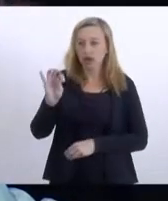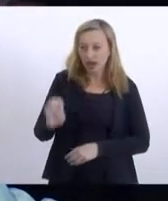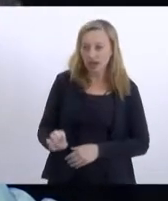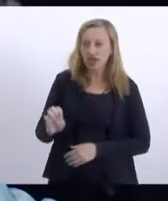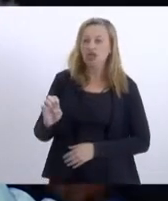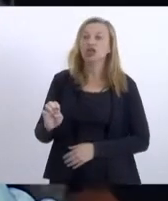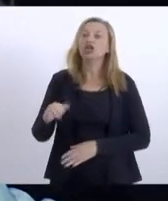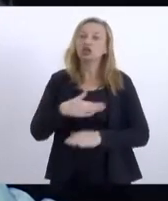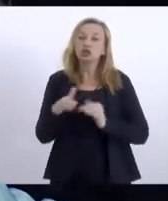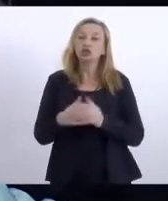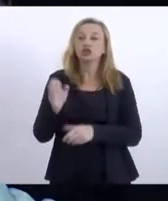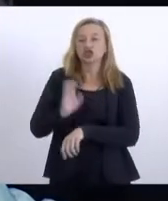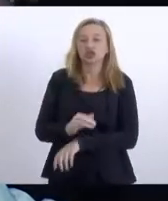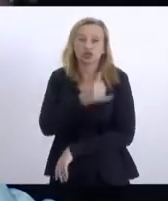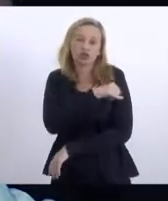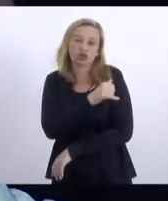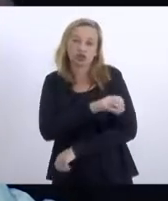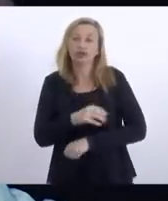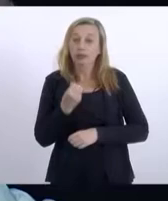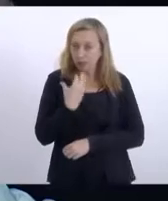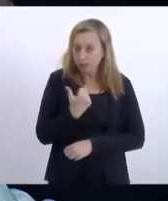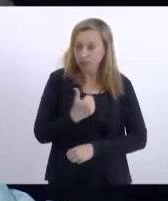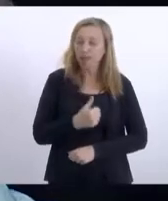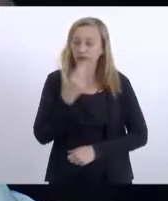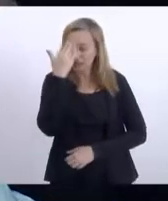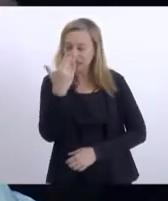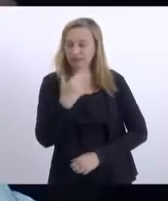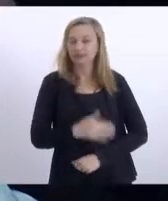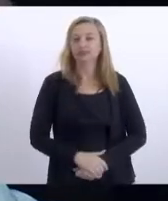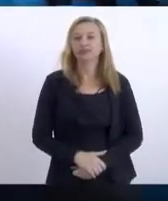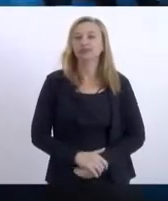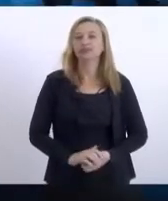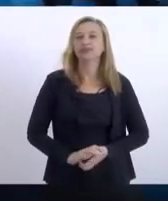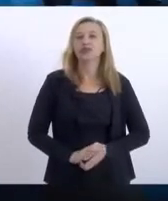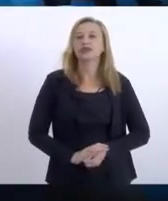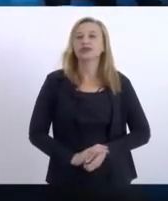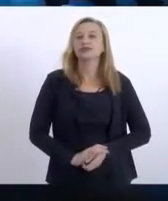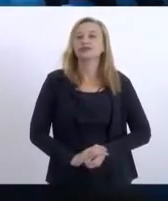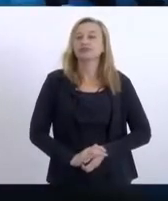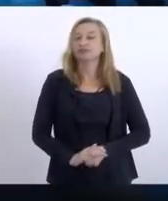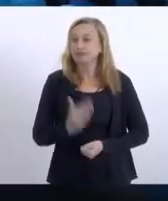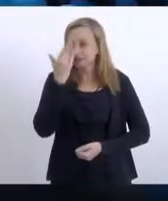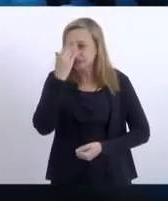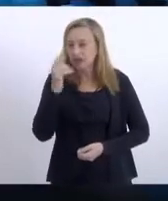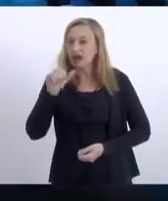Fluminense, em todo o estado do Rio de Janeiro. Tá bom? Muito obrigado. Obrigado, Aureliano.